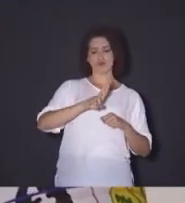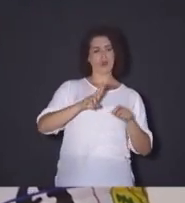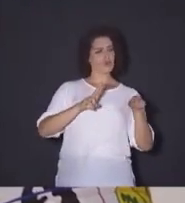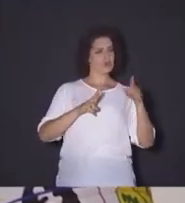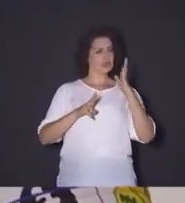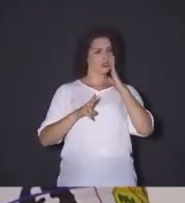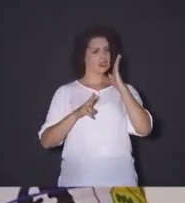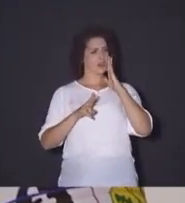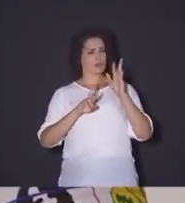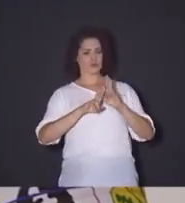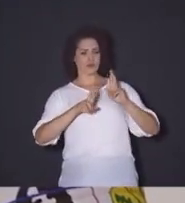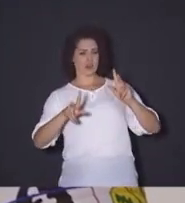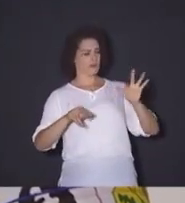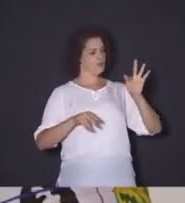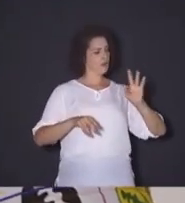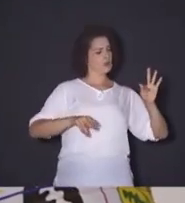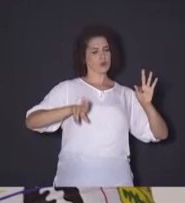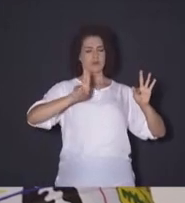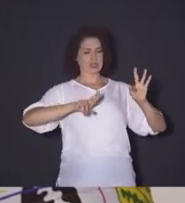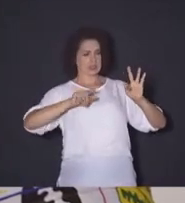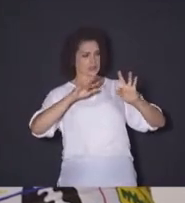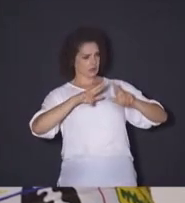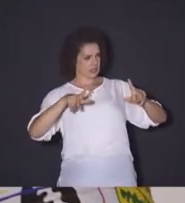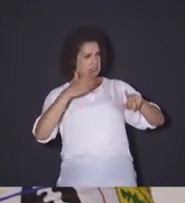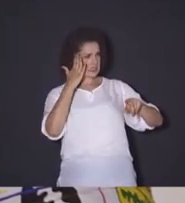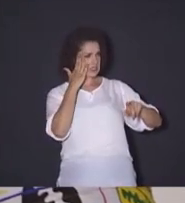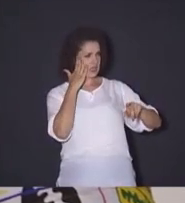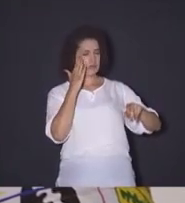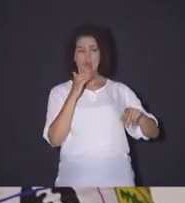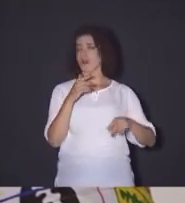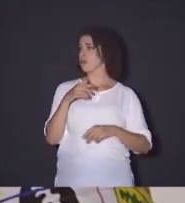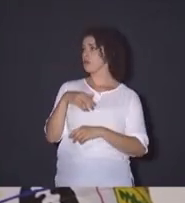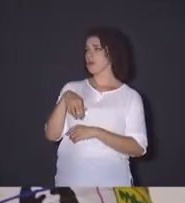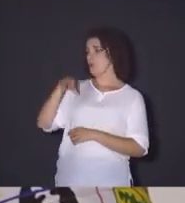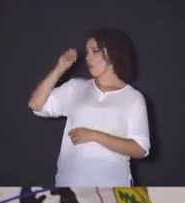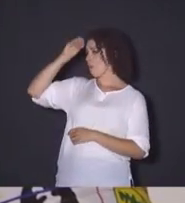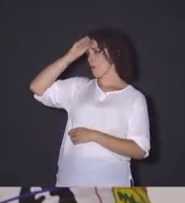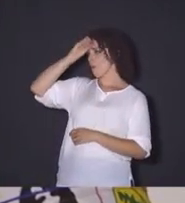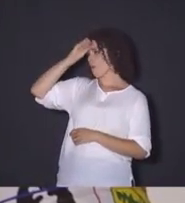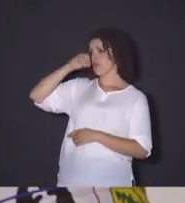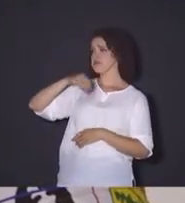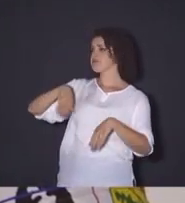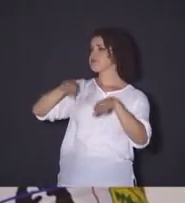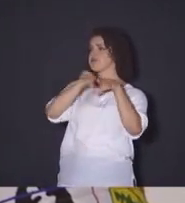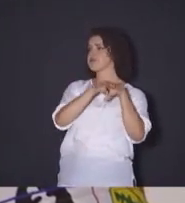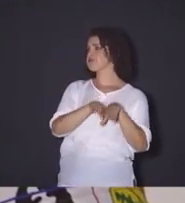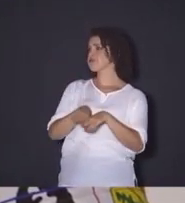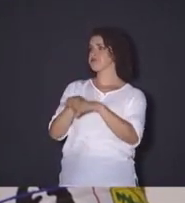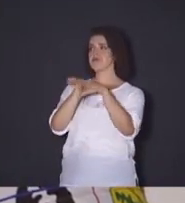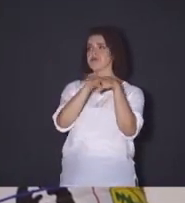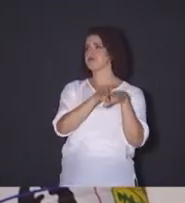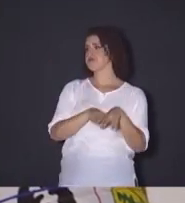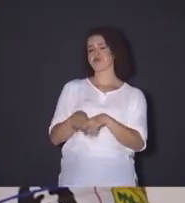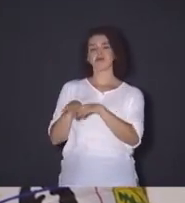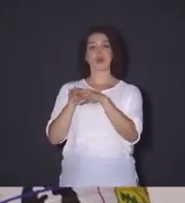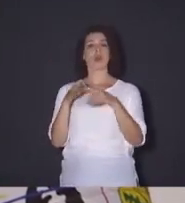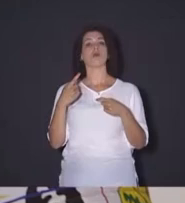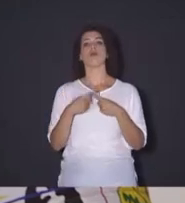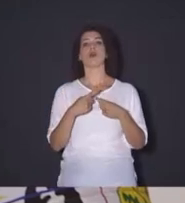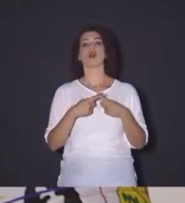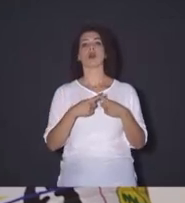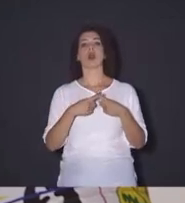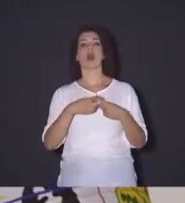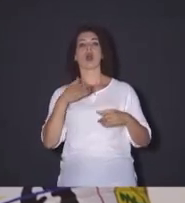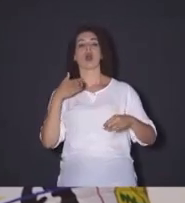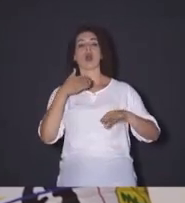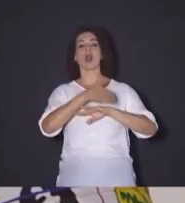entre uma coisa e outra e eles não é tudo igual é tudo a mesma coisa porque eles entram na universidade